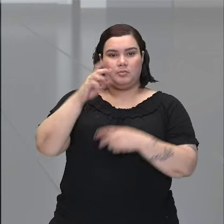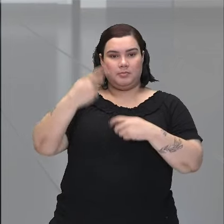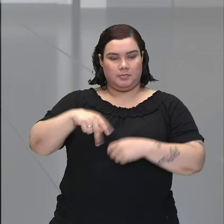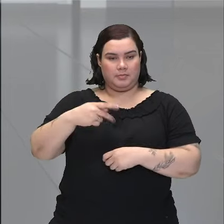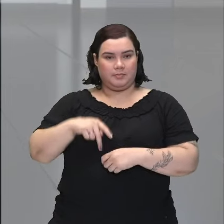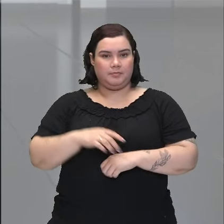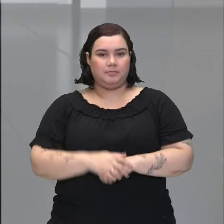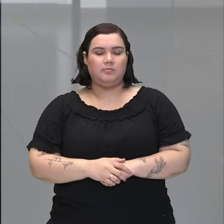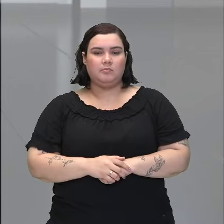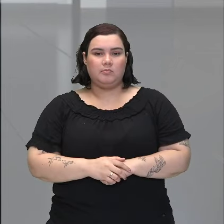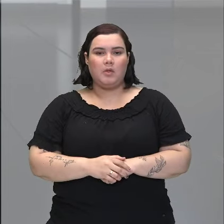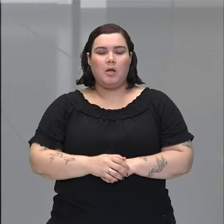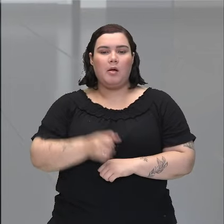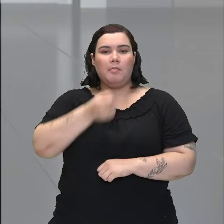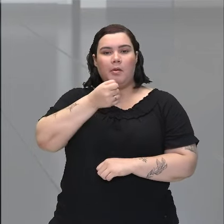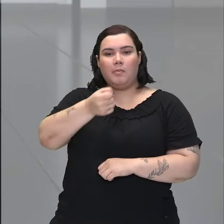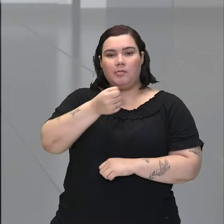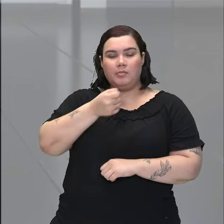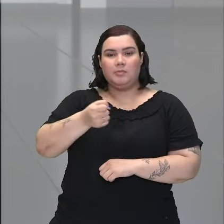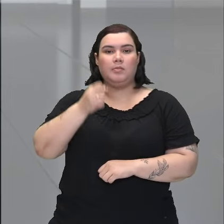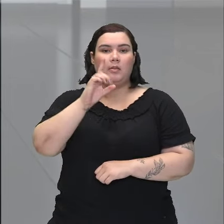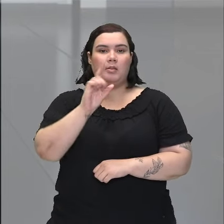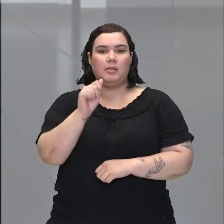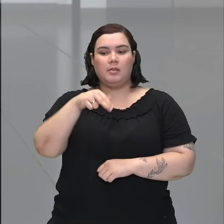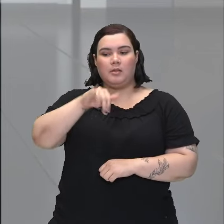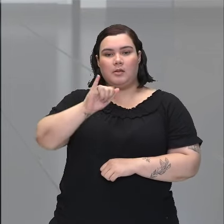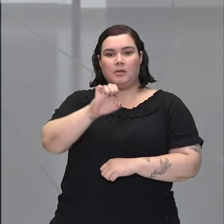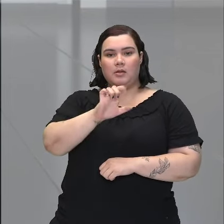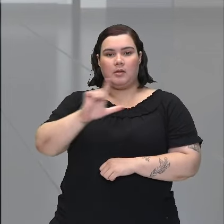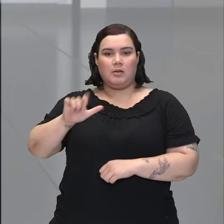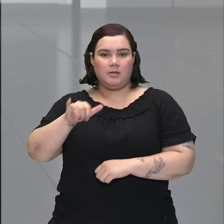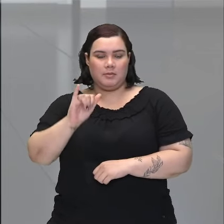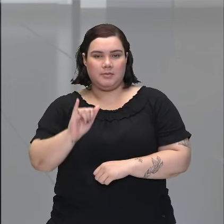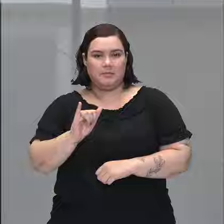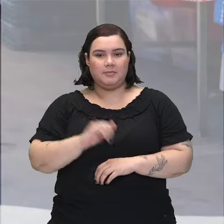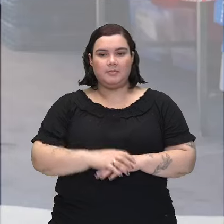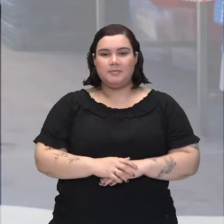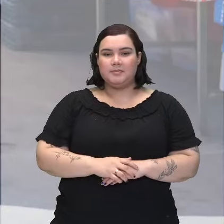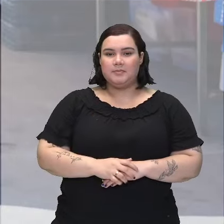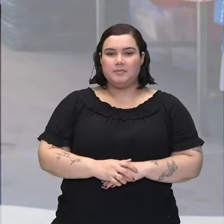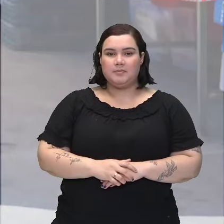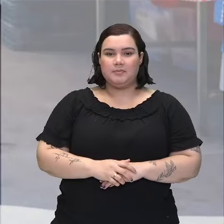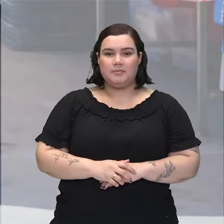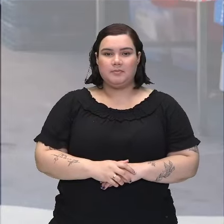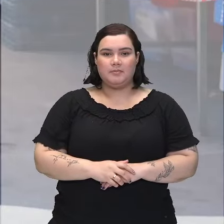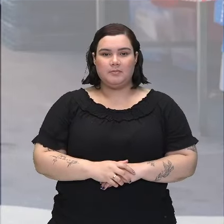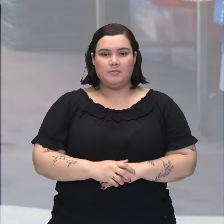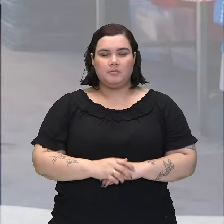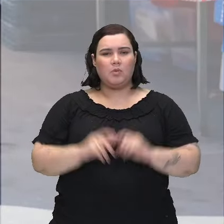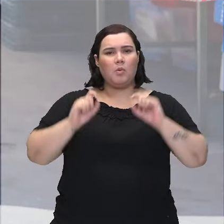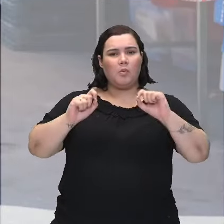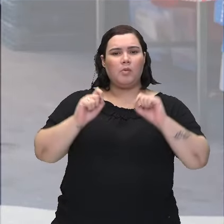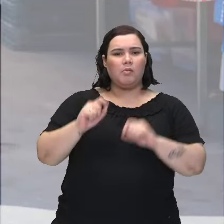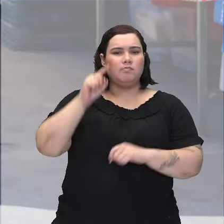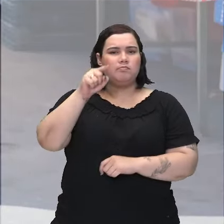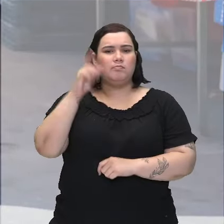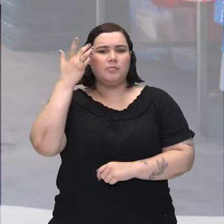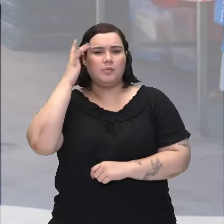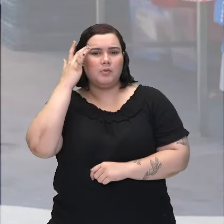é da nossa querida repórter Daniele Costa. É com você, Dani. O que você acha